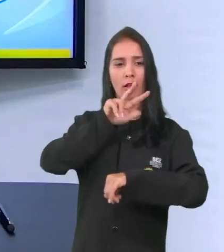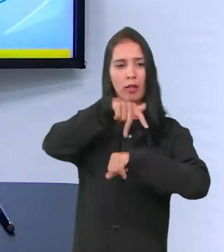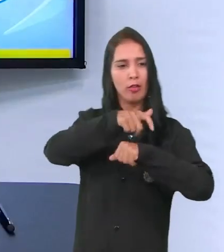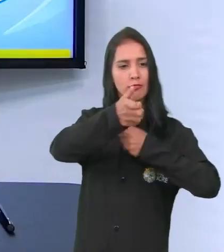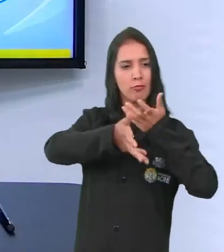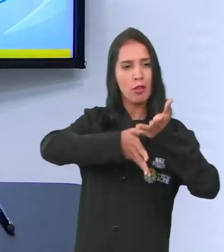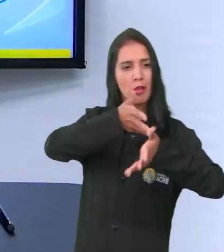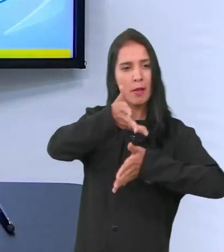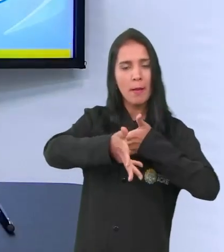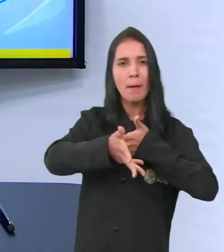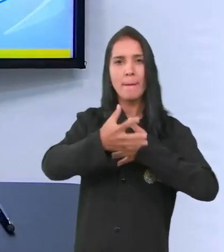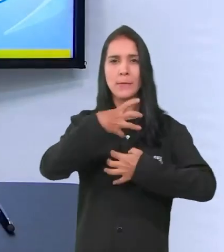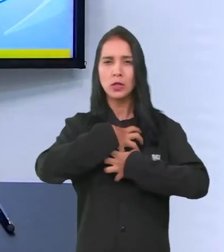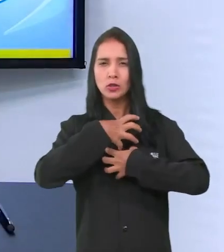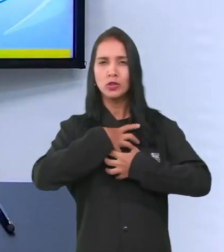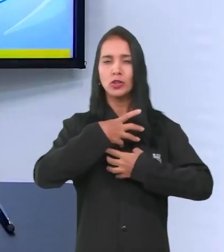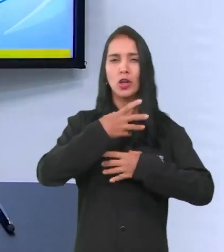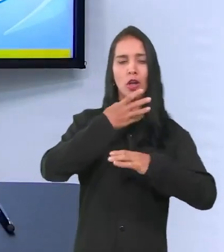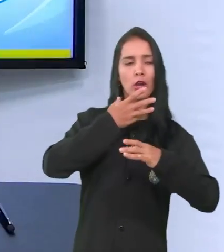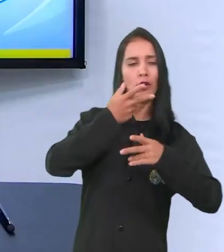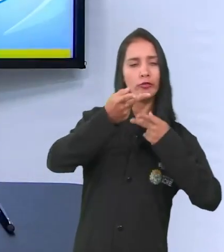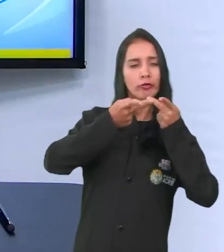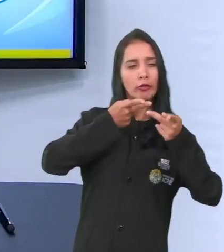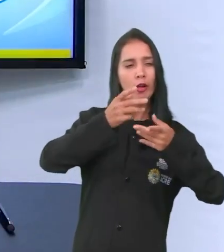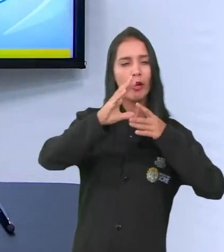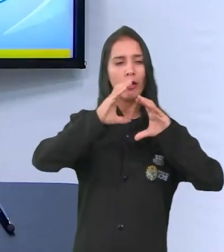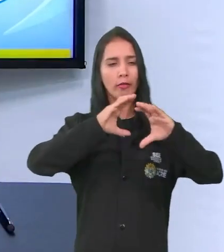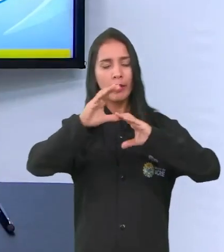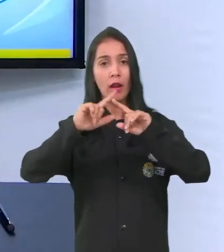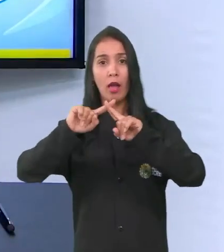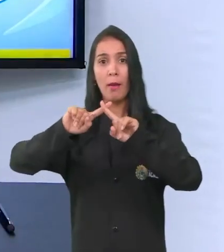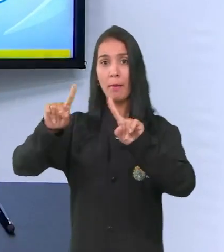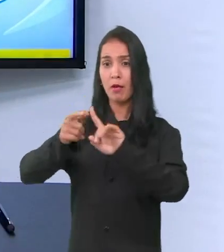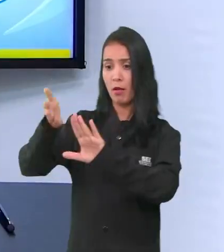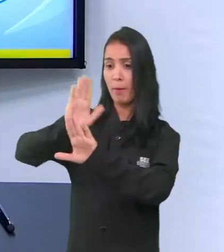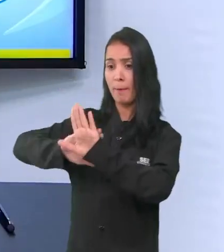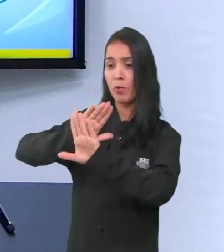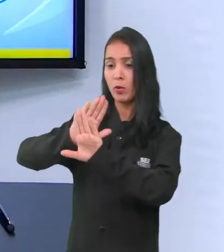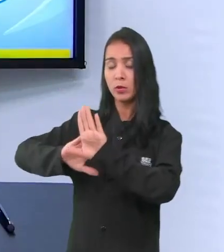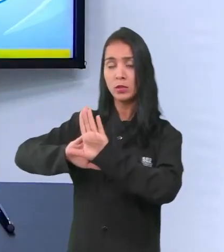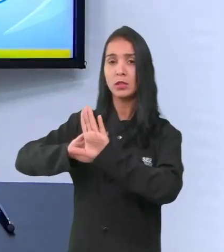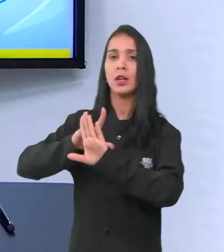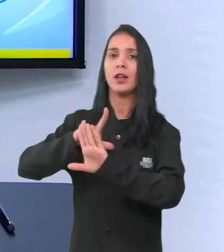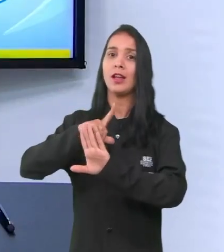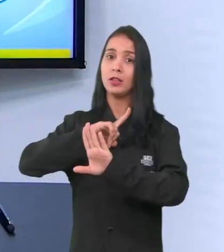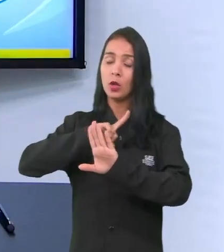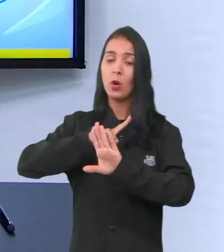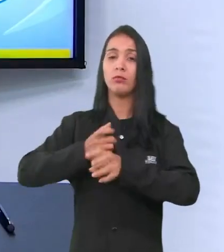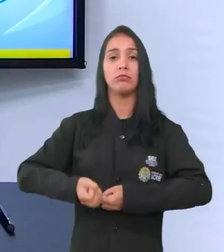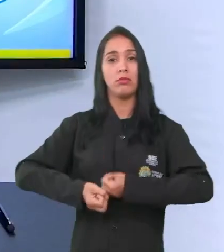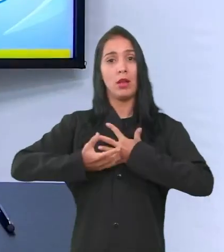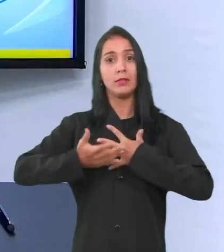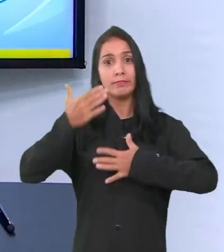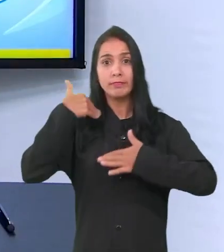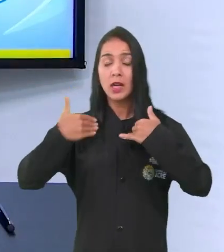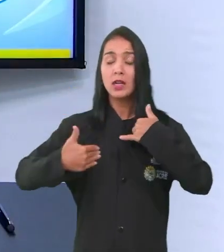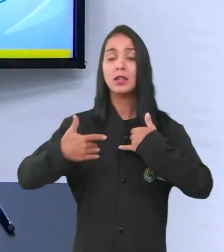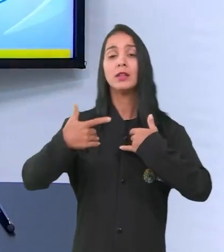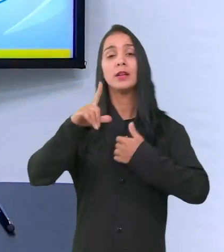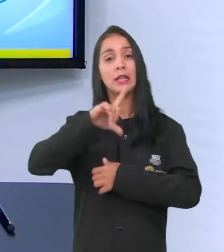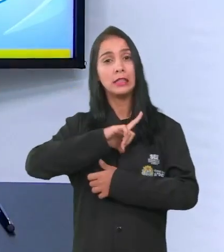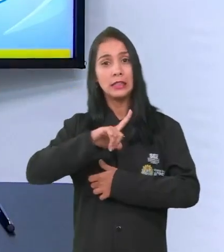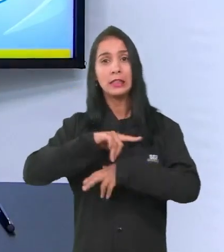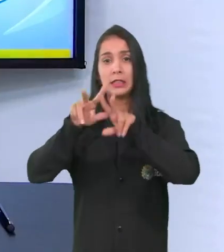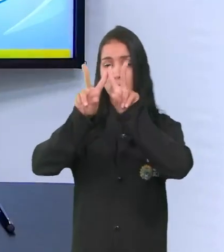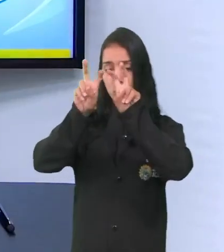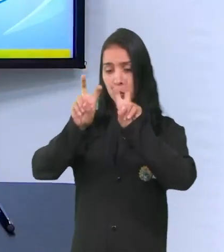viu que não condizia, né? Então, a expressão corporal, ela vem trazer essa questão,